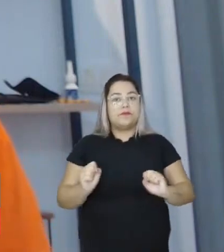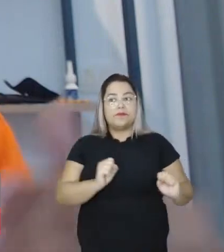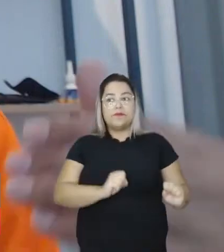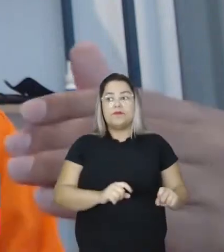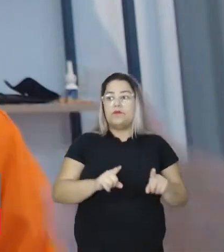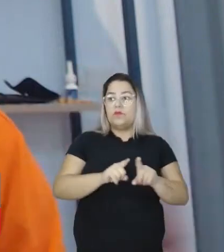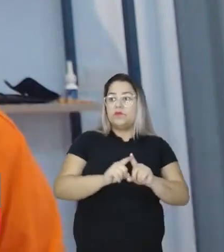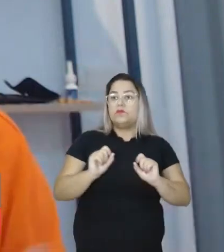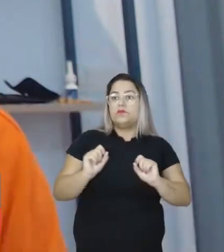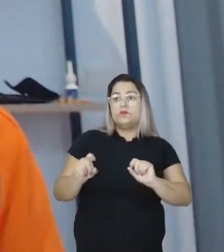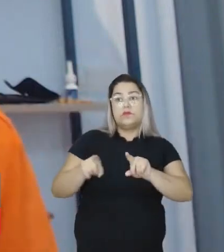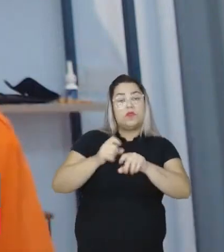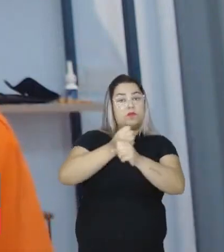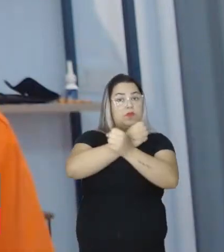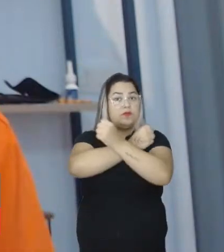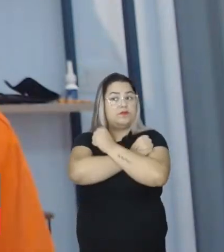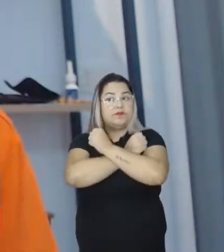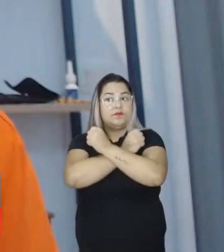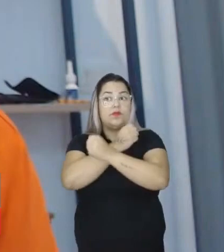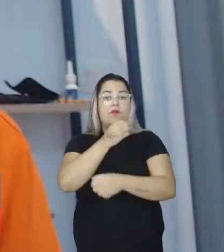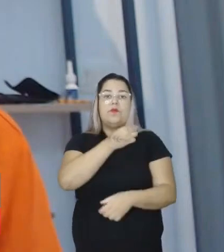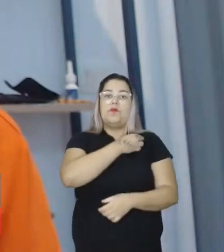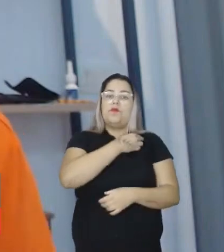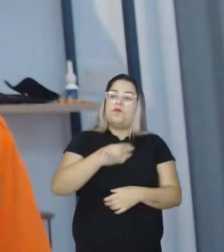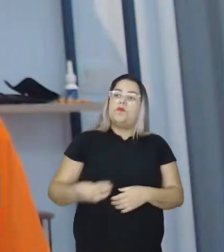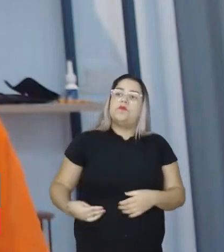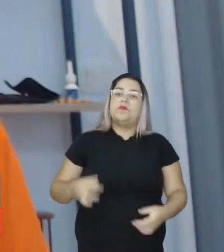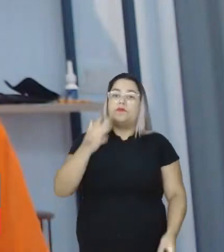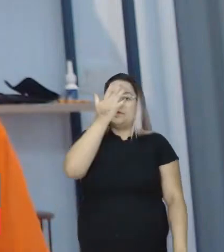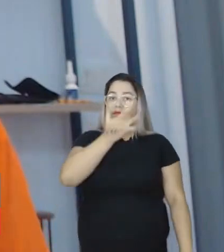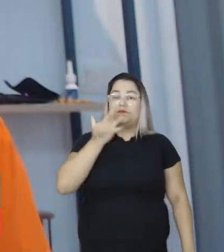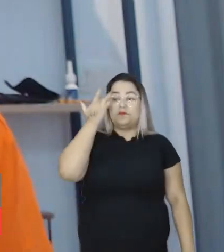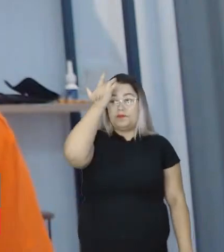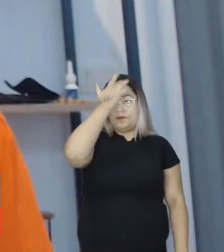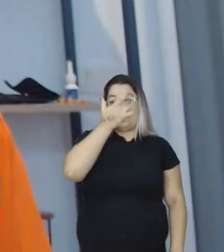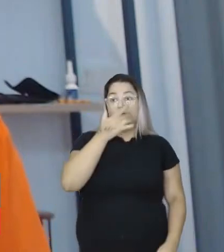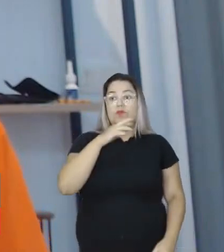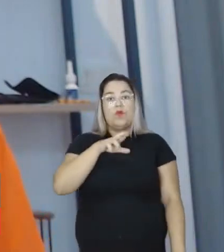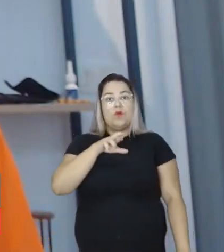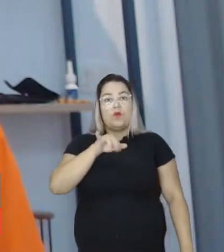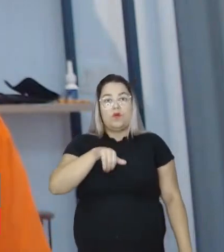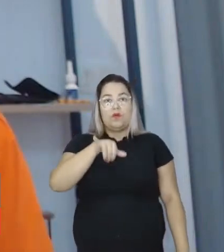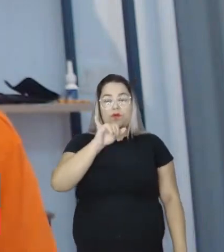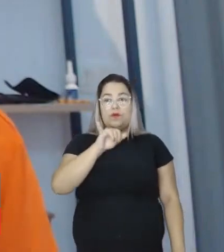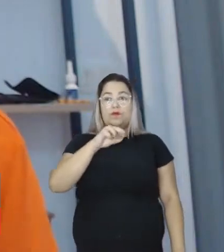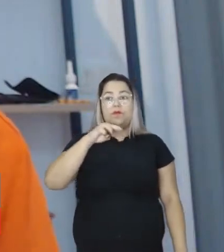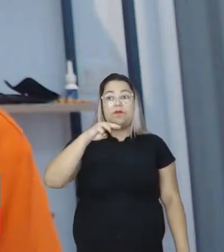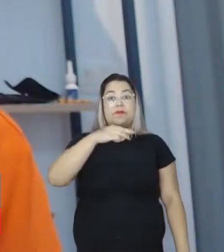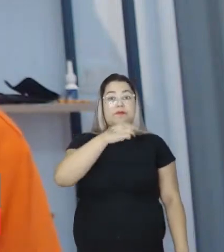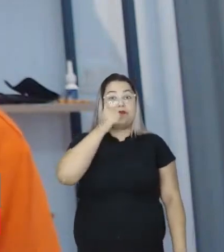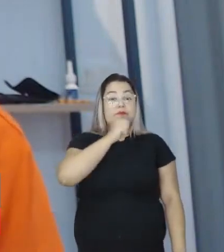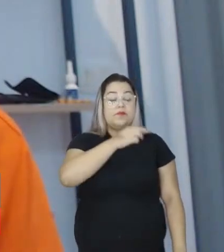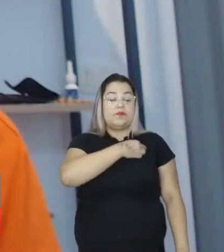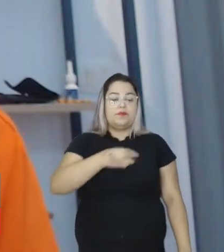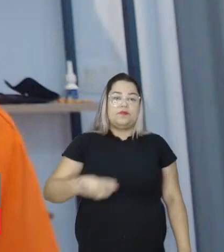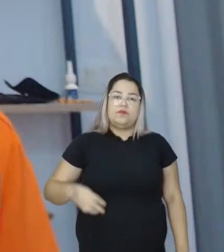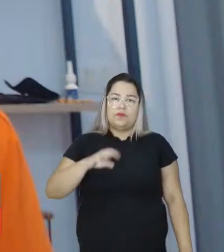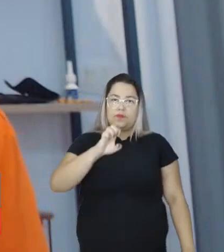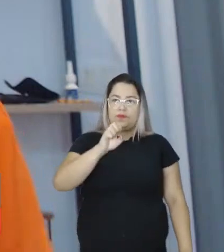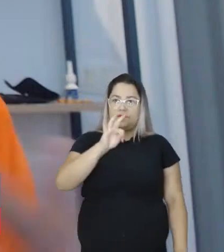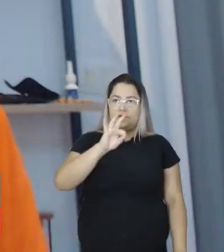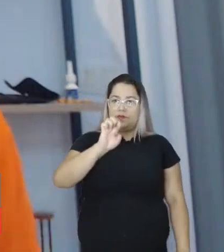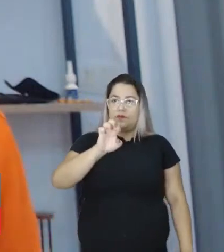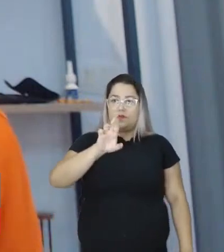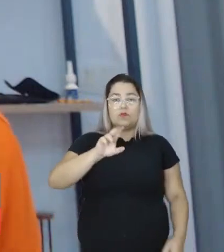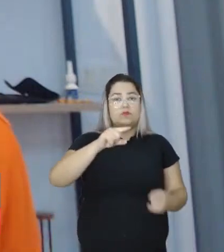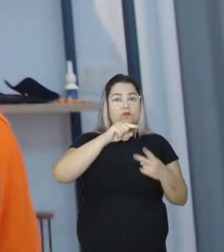e aqui mandamos um abraço para o ministro Fernando Haddad, o ministro Rui Costa, a ministra Esther, todos os três